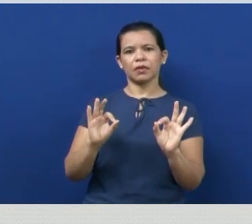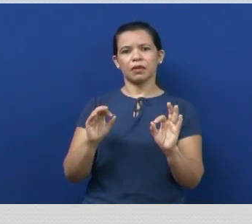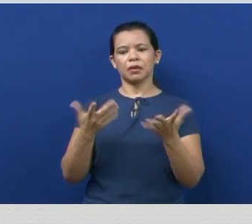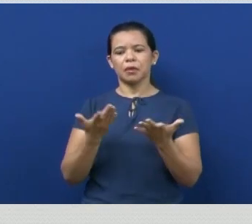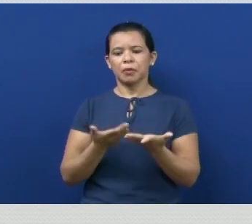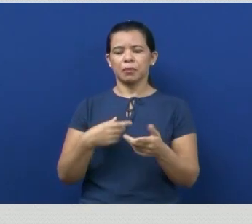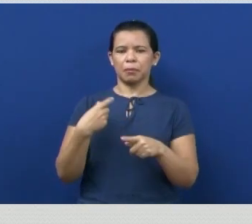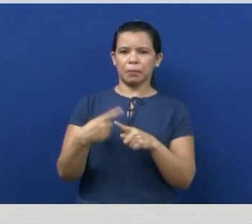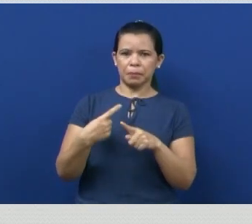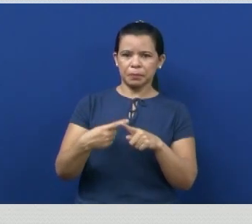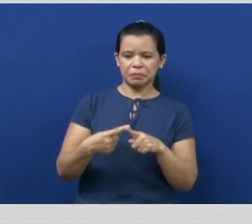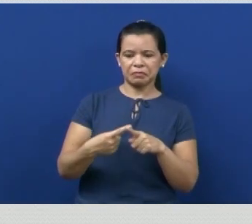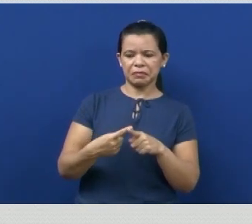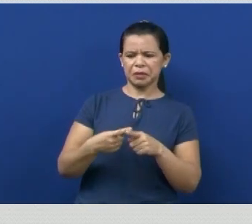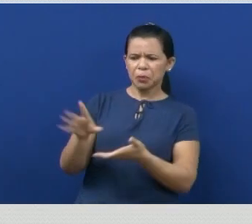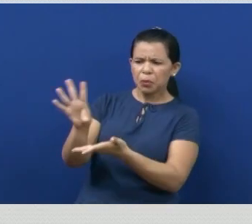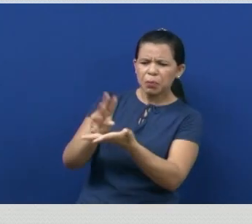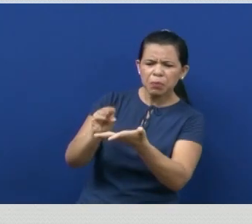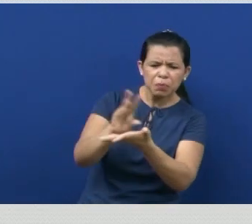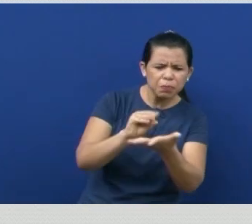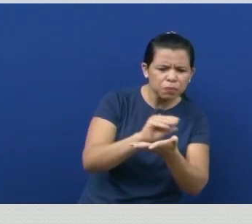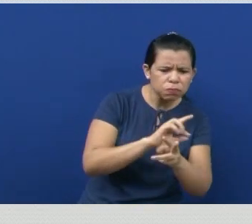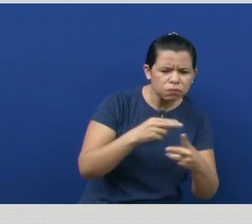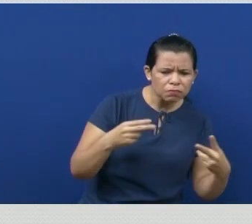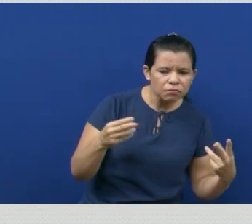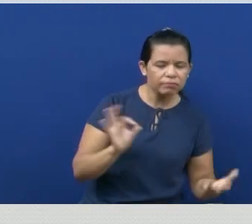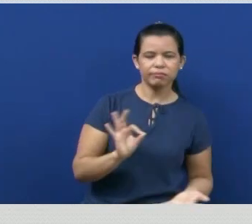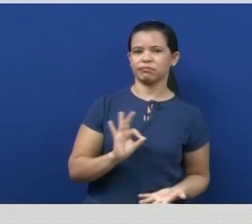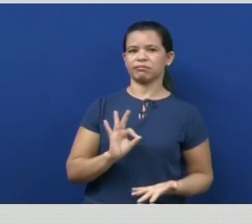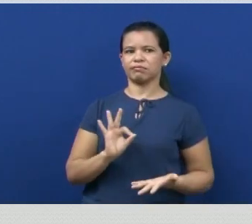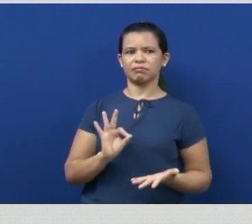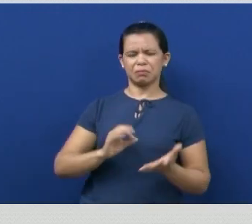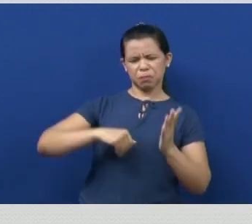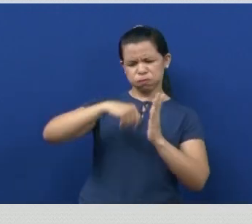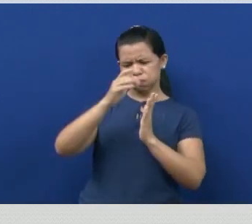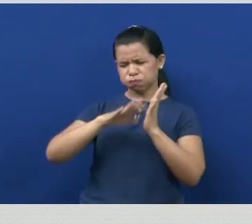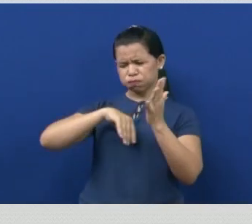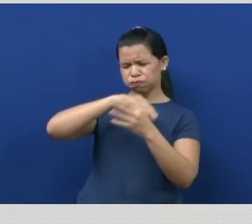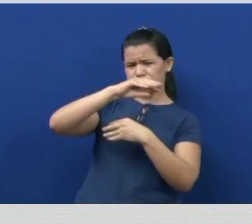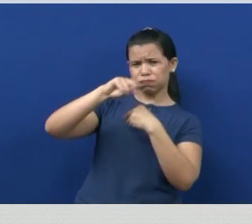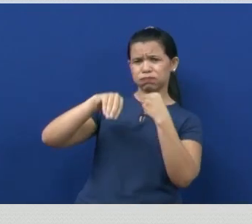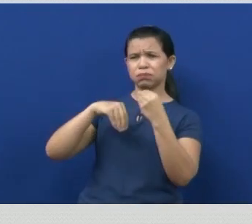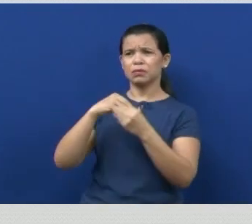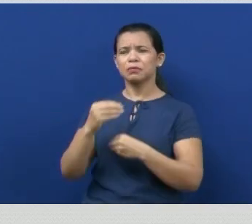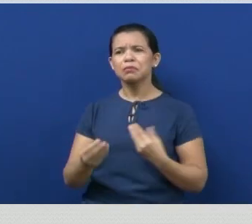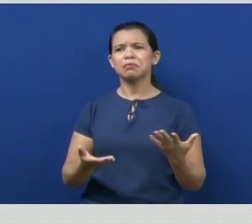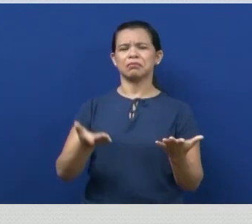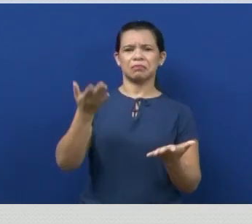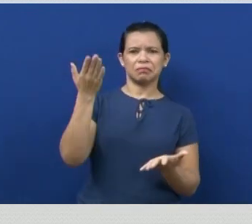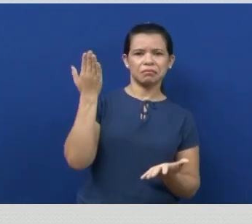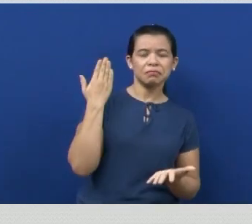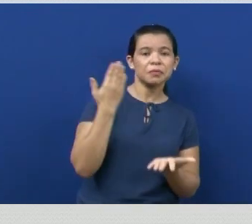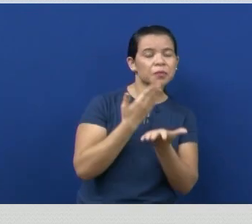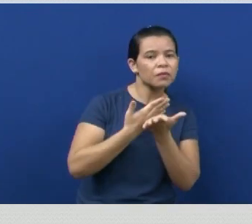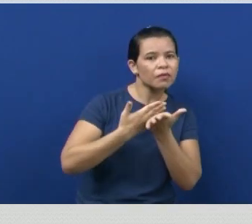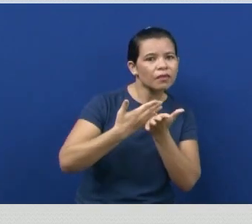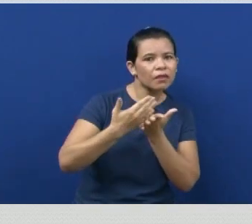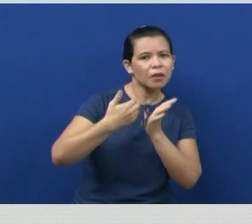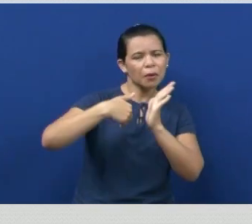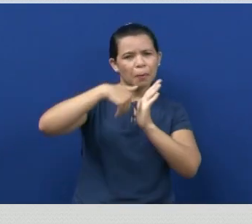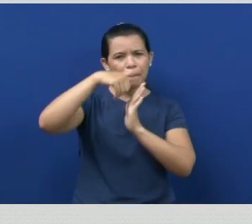distanciada completamente da realidade. Nas obras desse período, a forma e a representação da